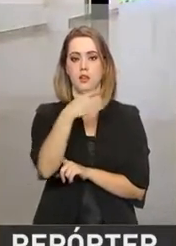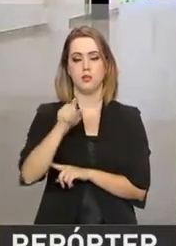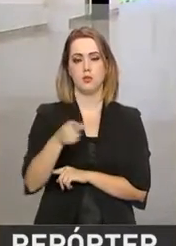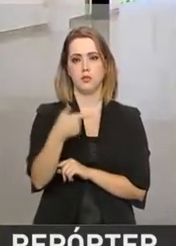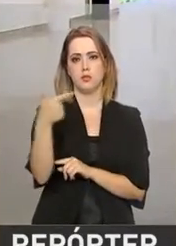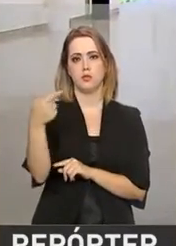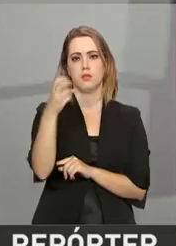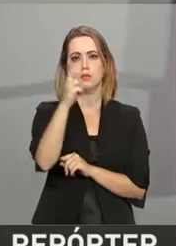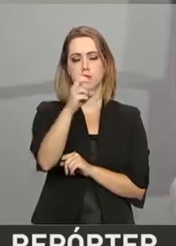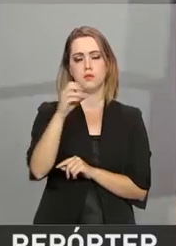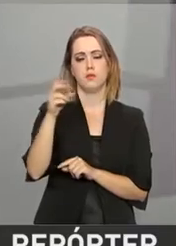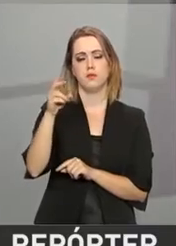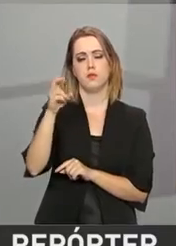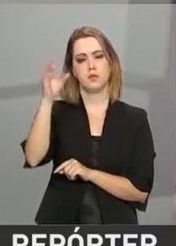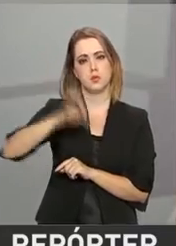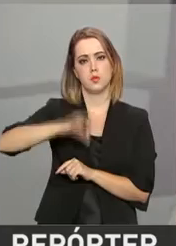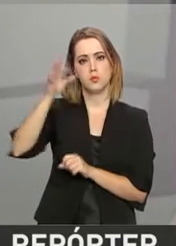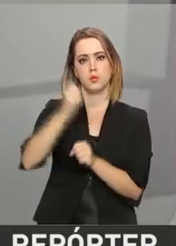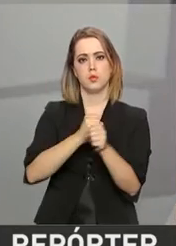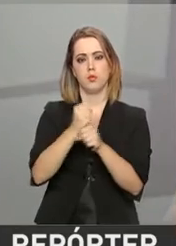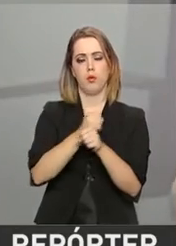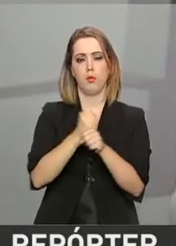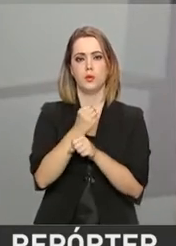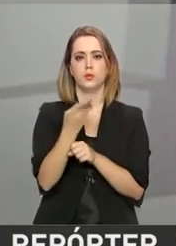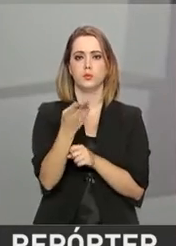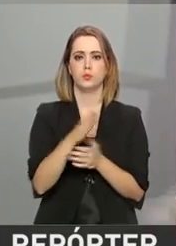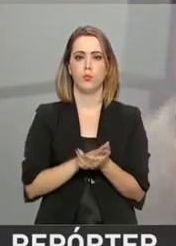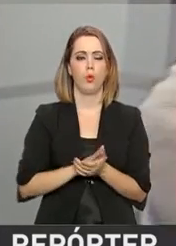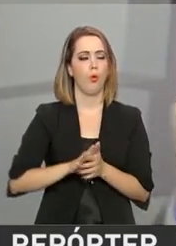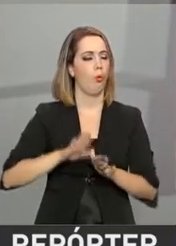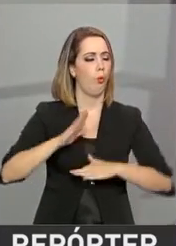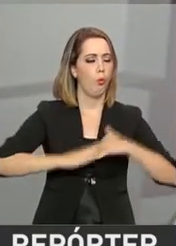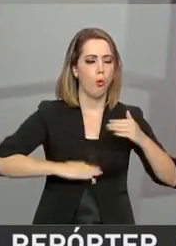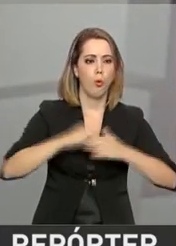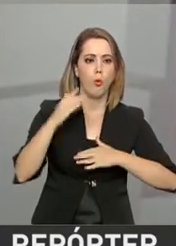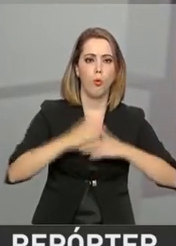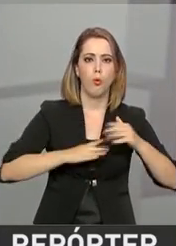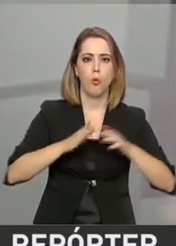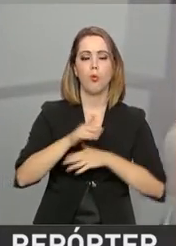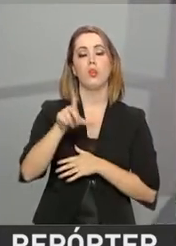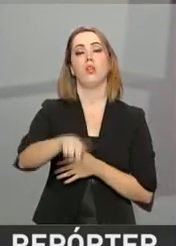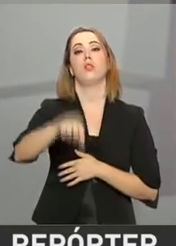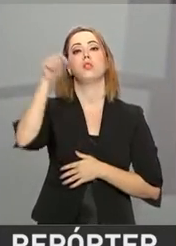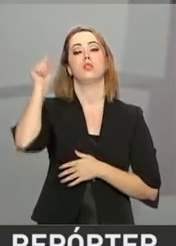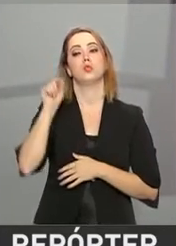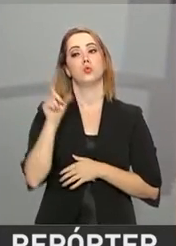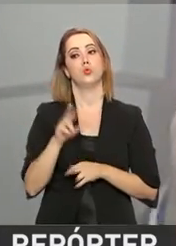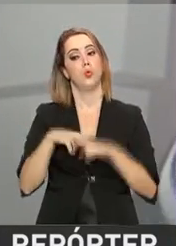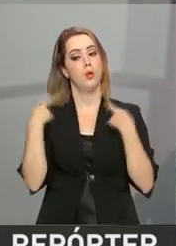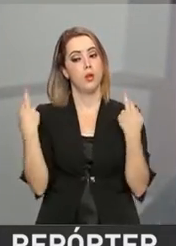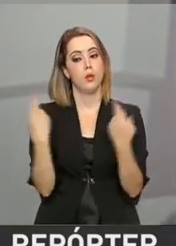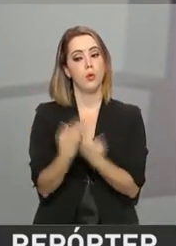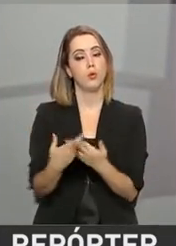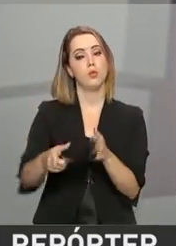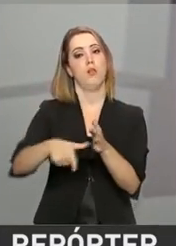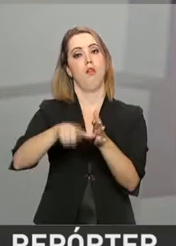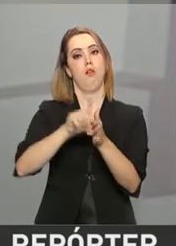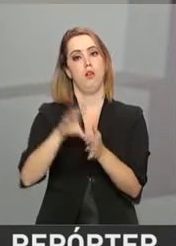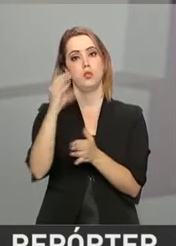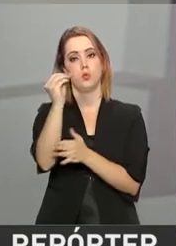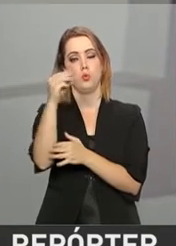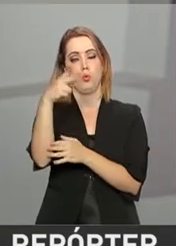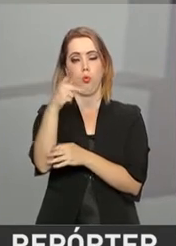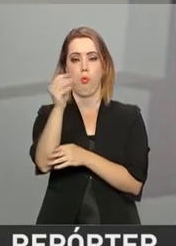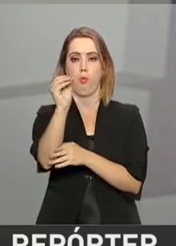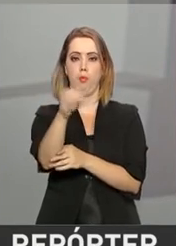por cento ao ano qualquer decisão será tomada nas reuniões do copom com base na evolução da